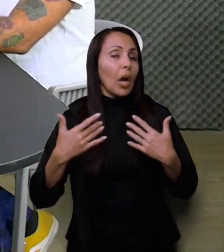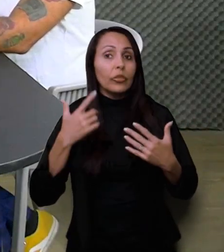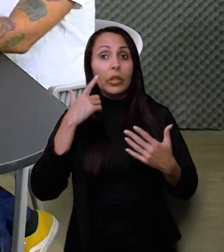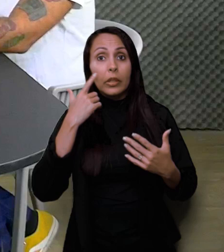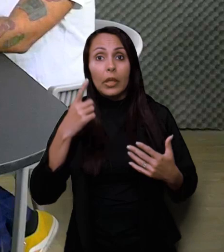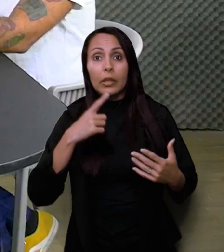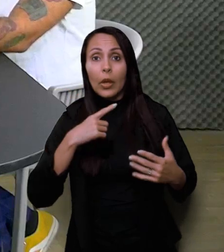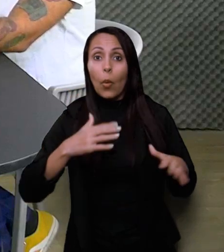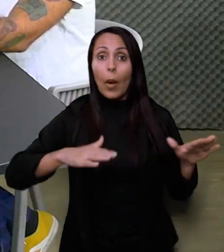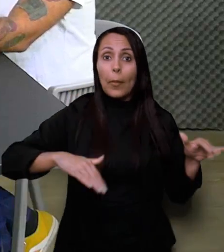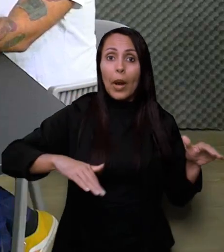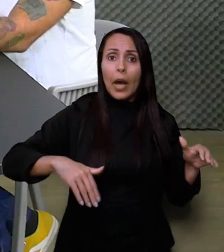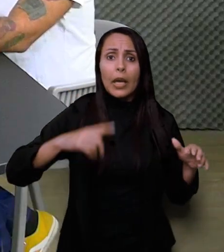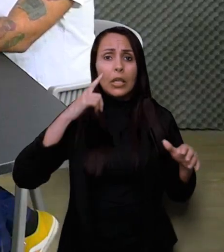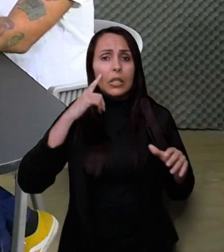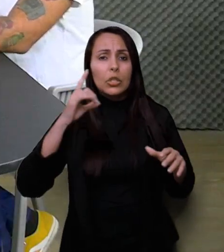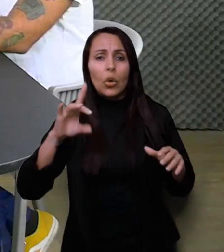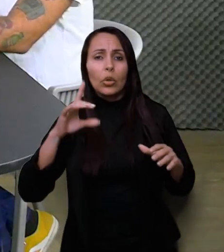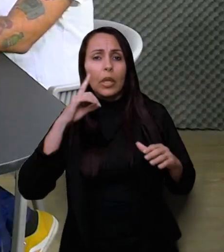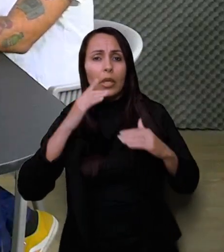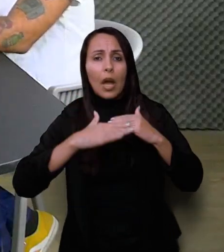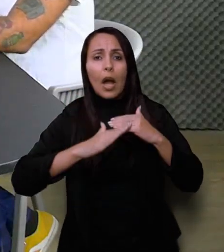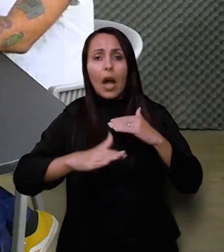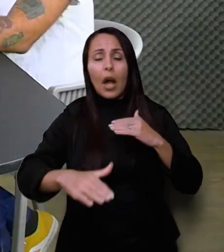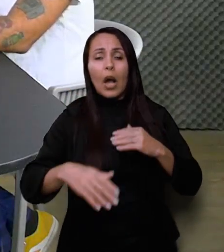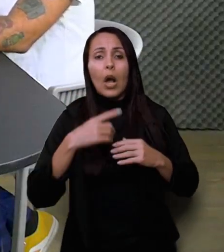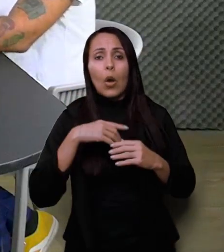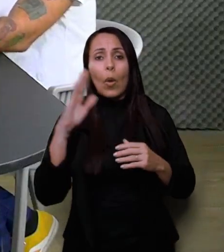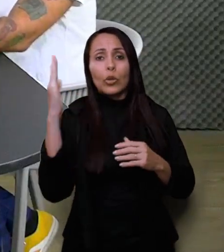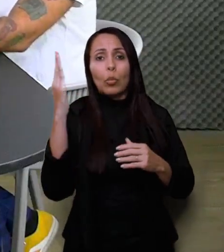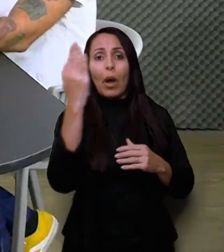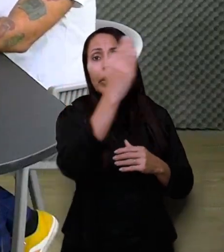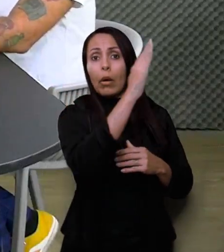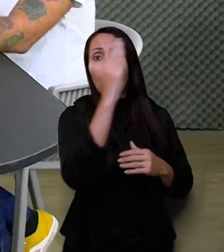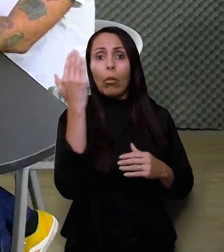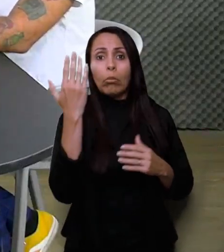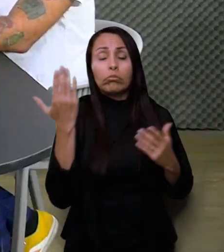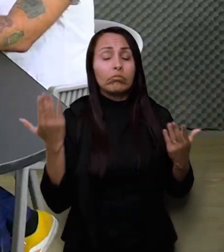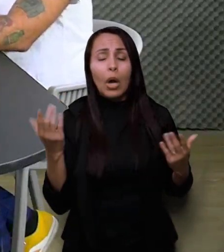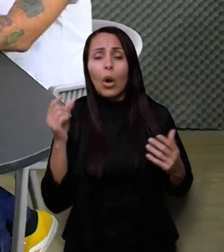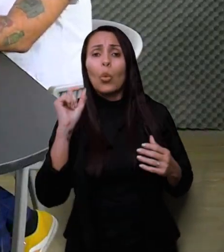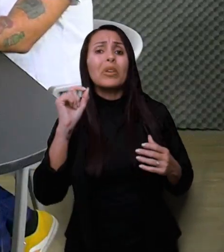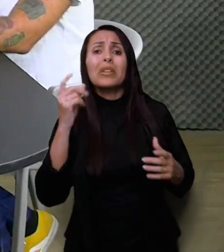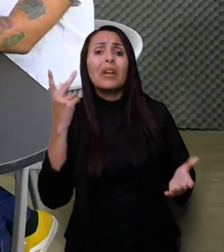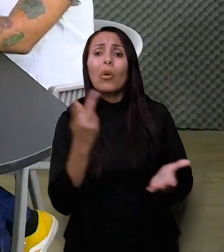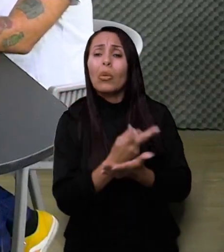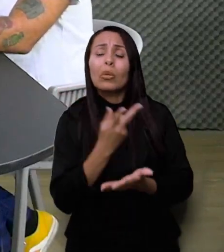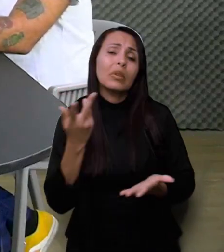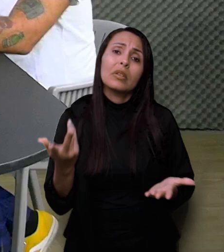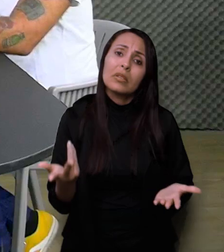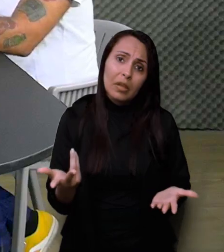parece que tá morta, só tem água, né? Água e tubarão. Porque... o que tá acontecendo na